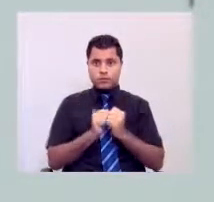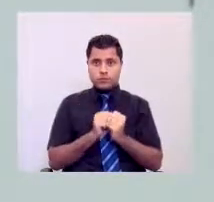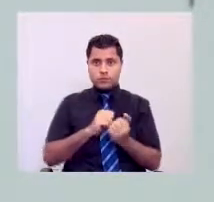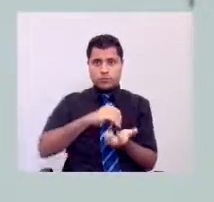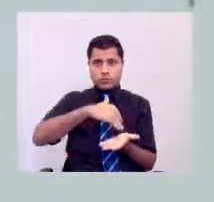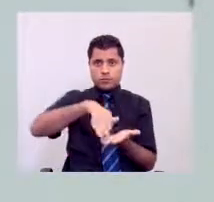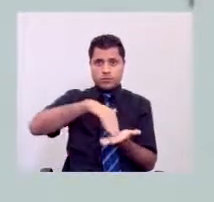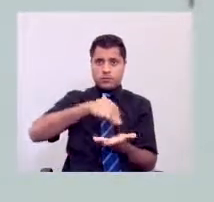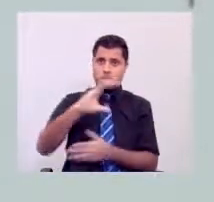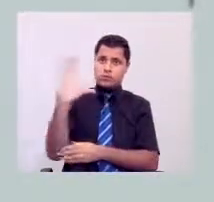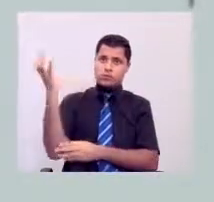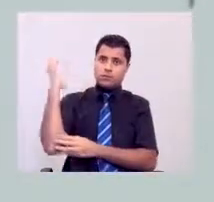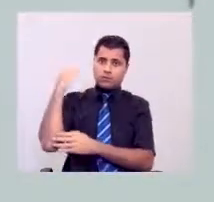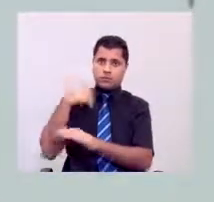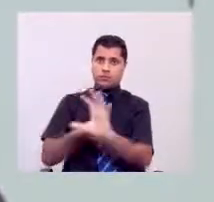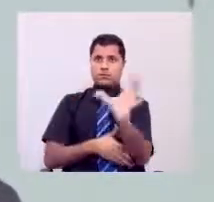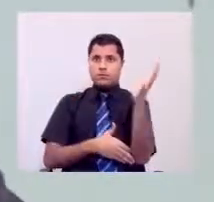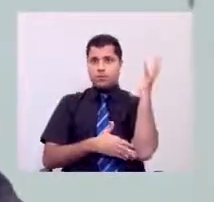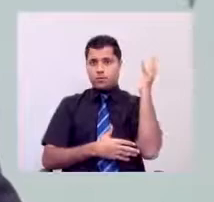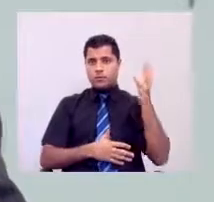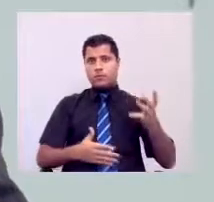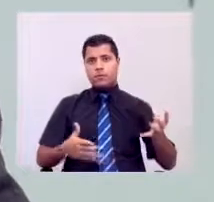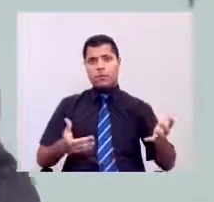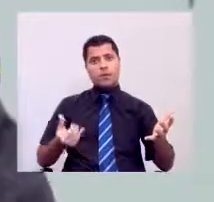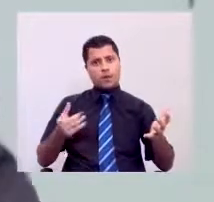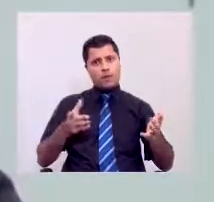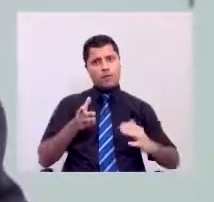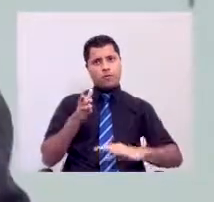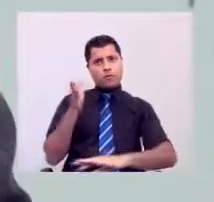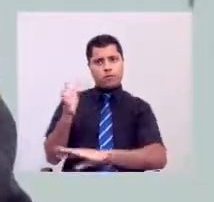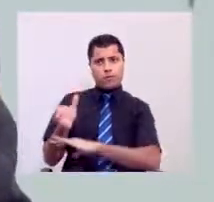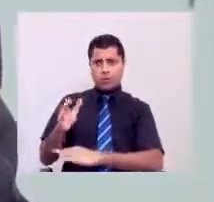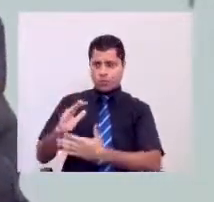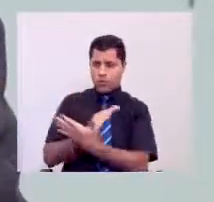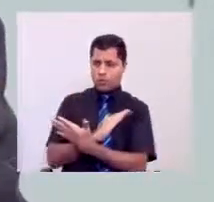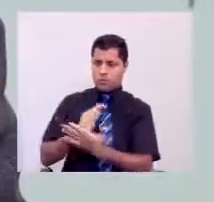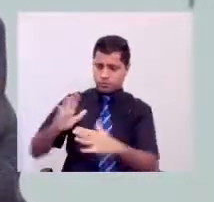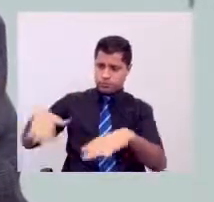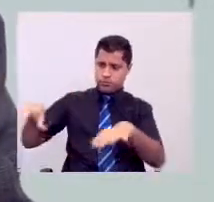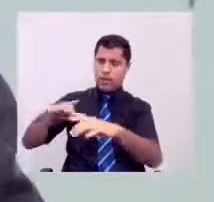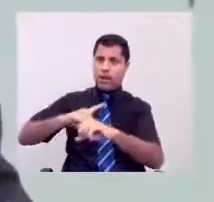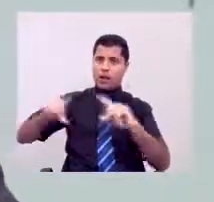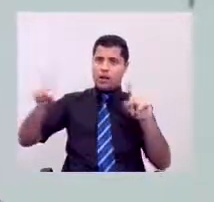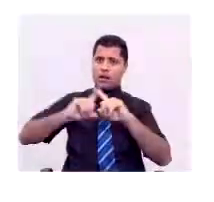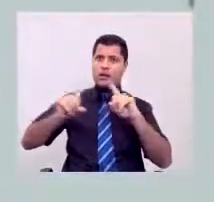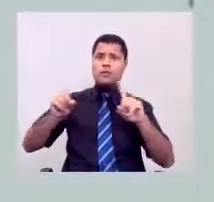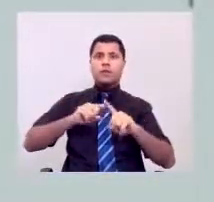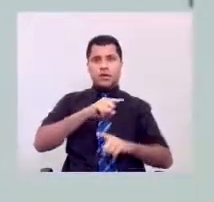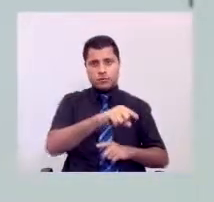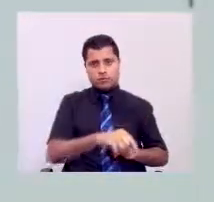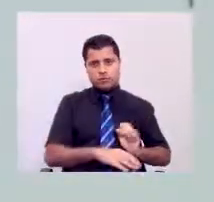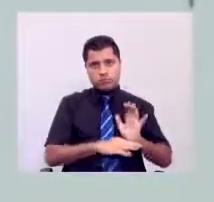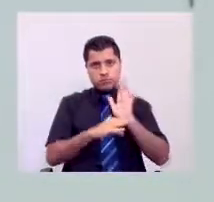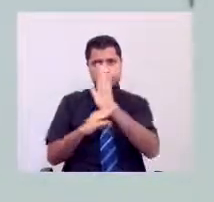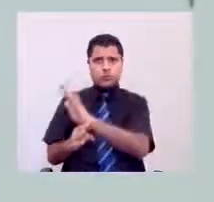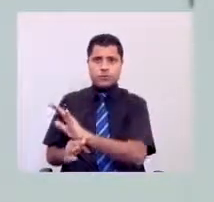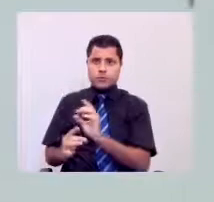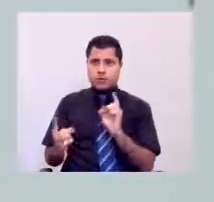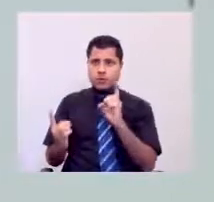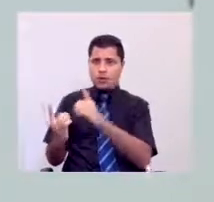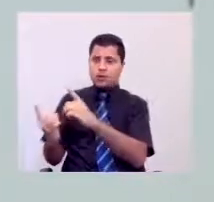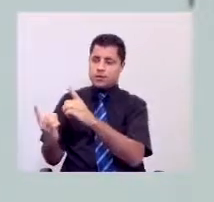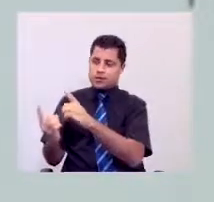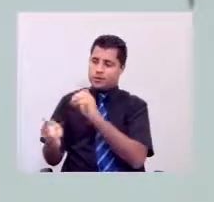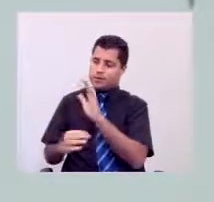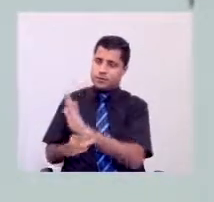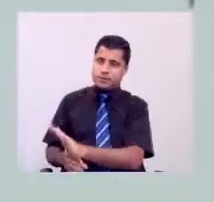Secretaria de Meio Ambiente, atendeu uma reivindicação antiga daquela população. Uma praça que